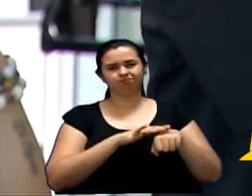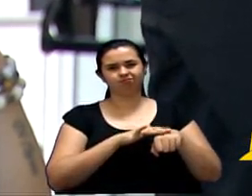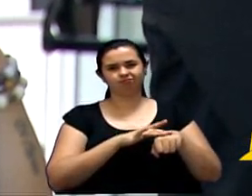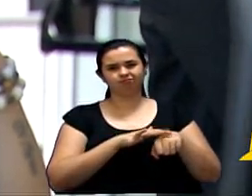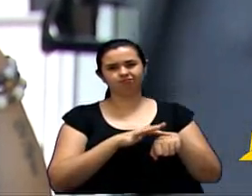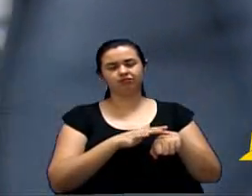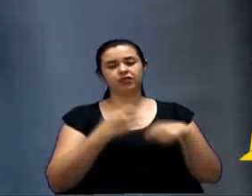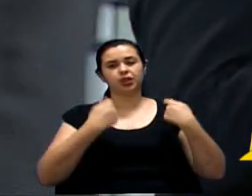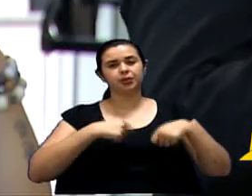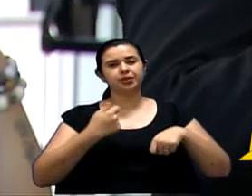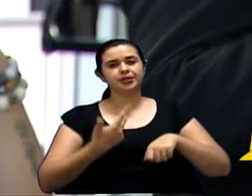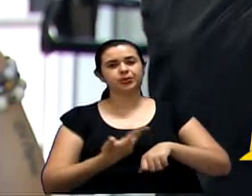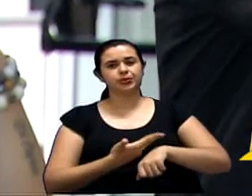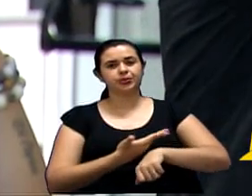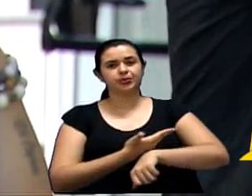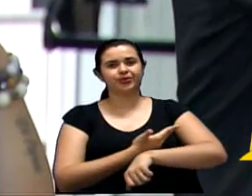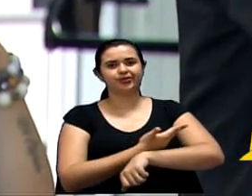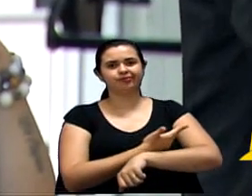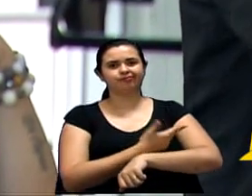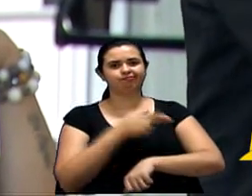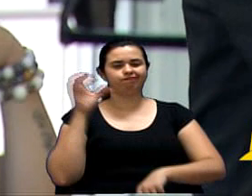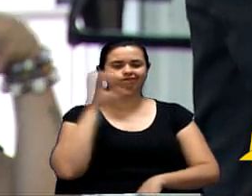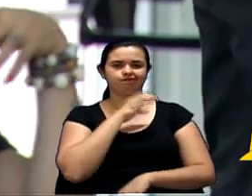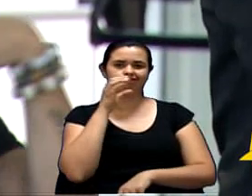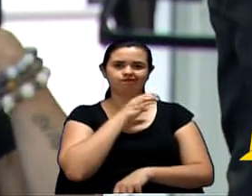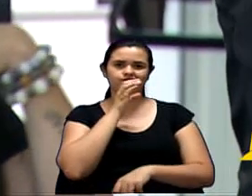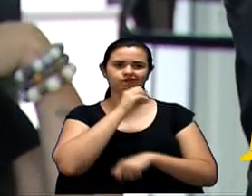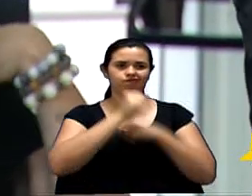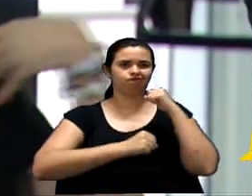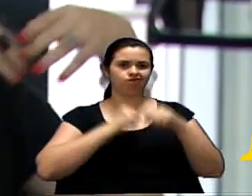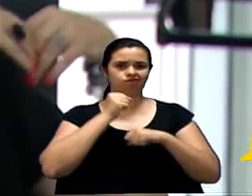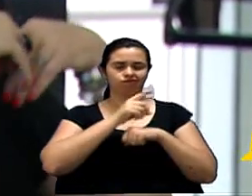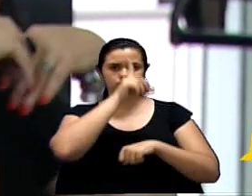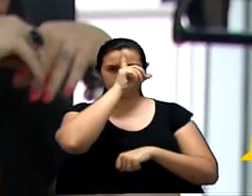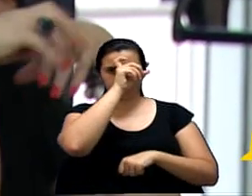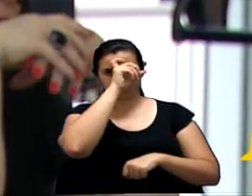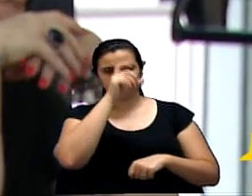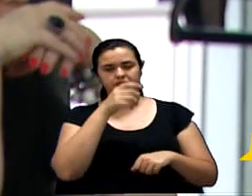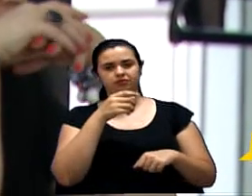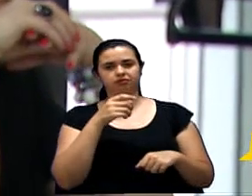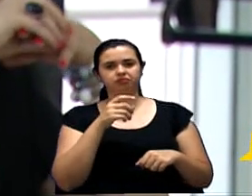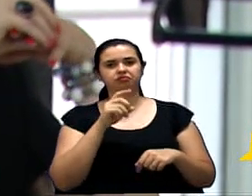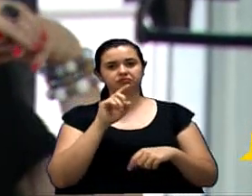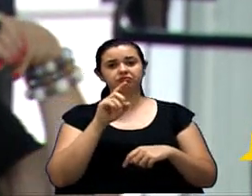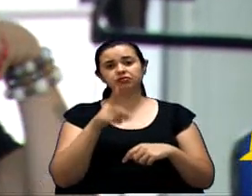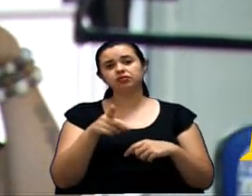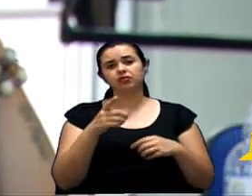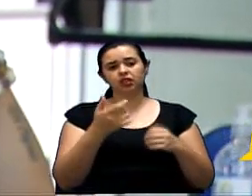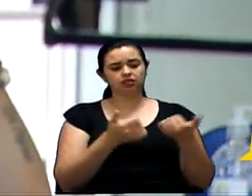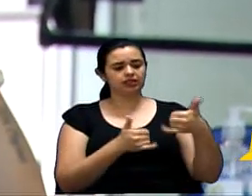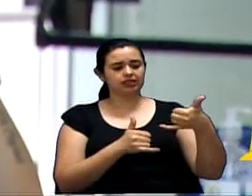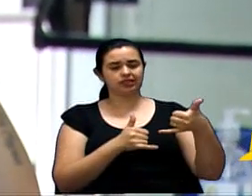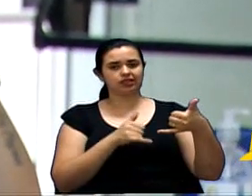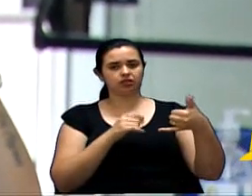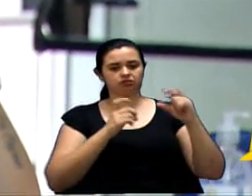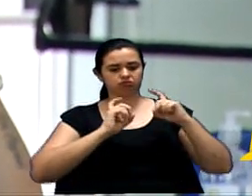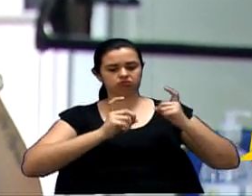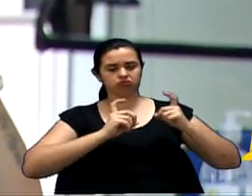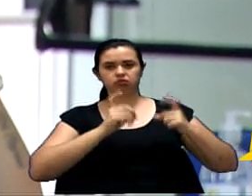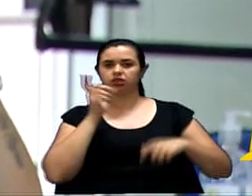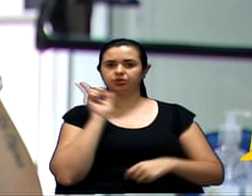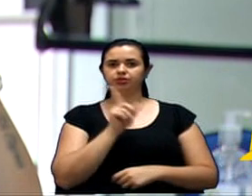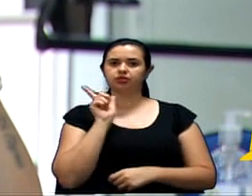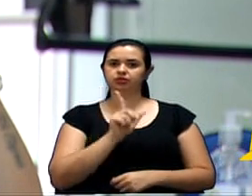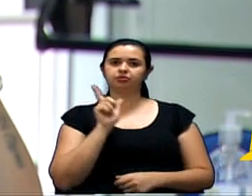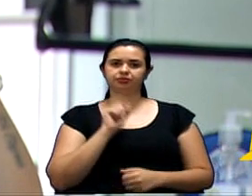cirúrgico de urgência. Então, eu fui... Né, tive que correr lá e também participei da sessão online. Mas